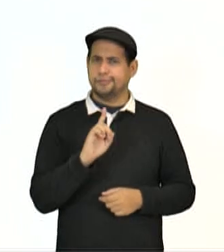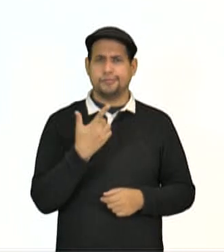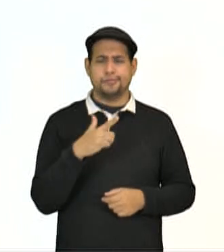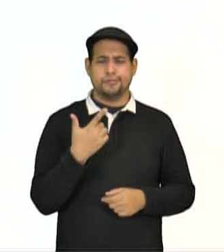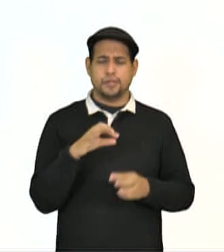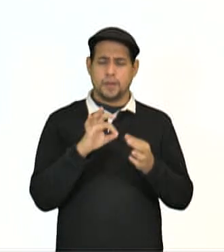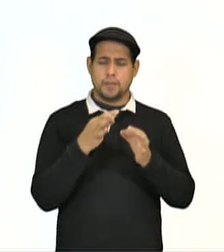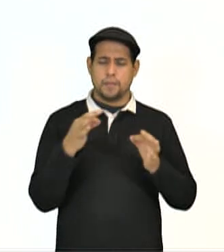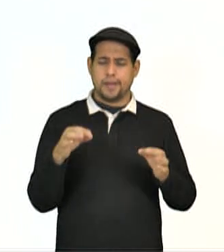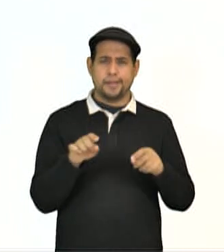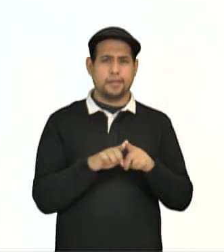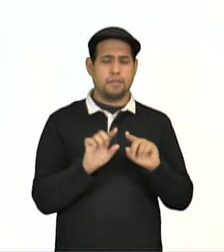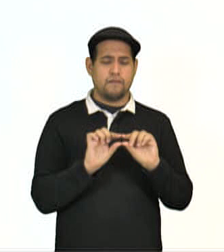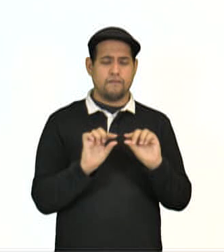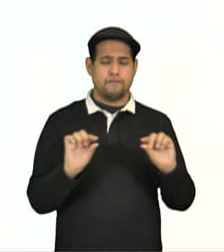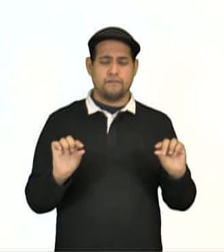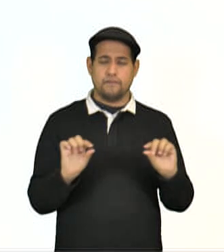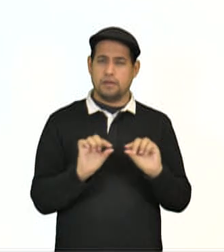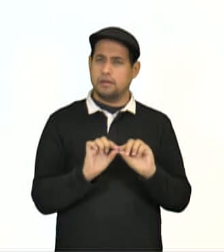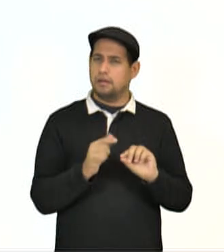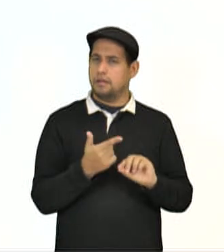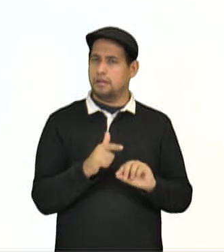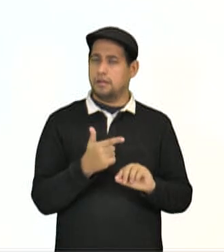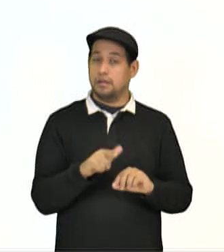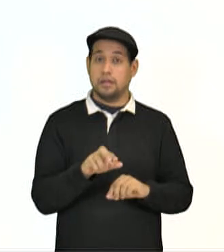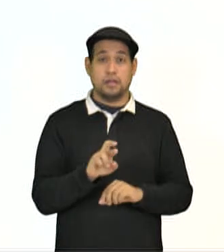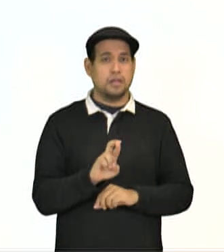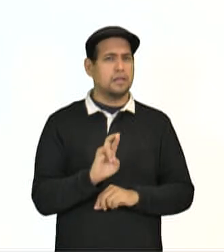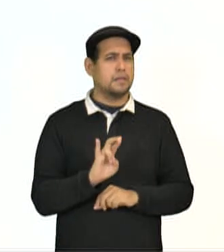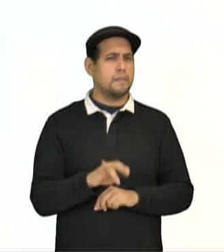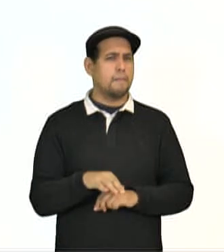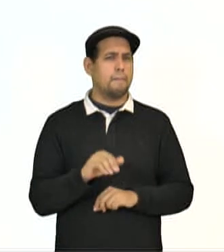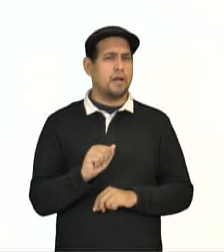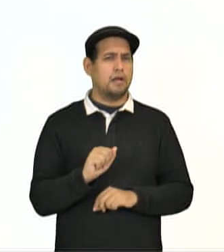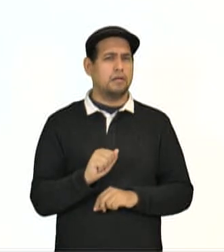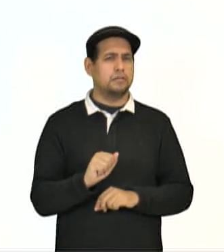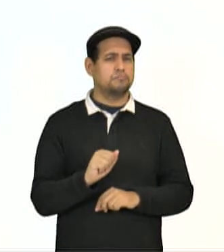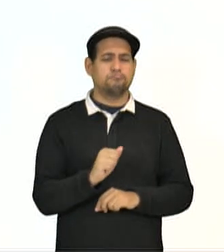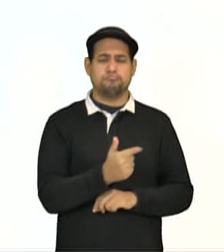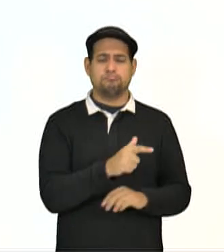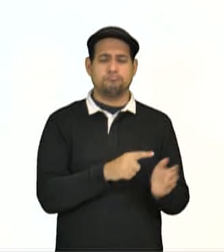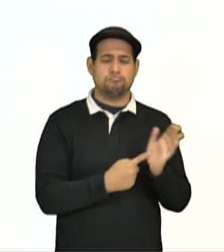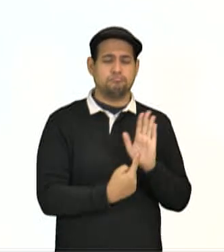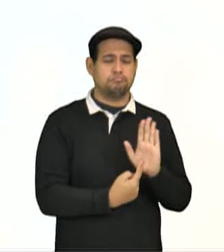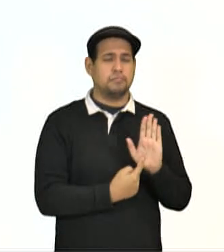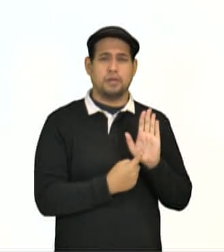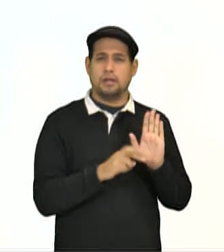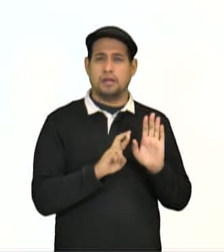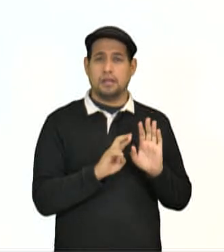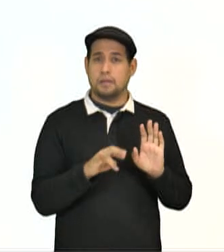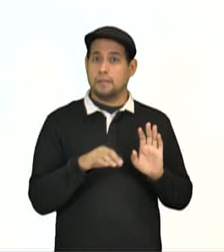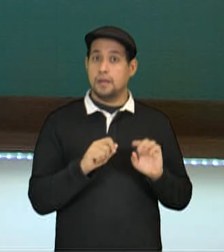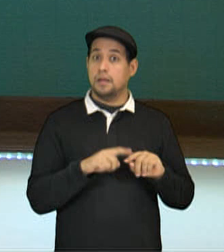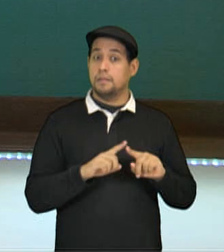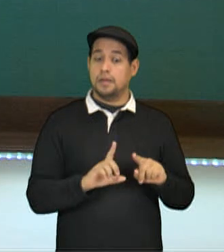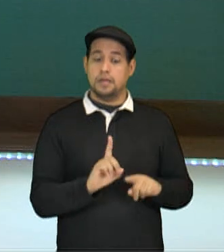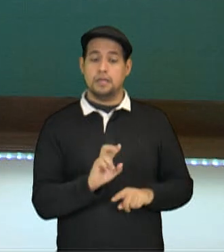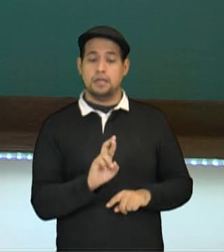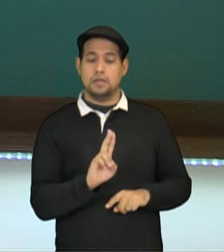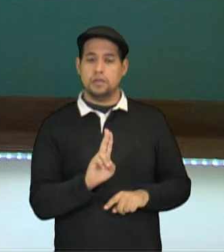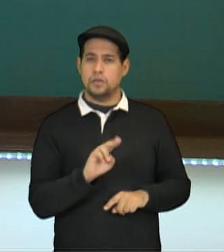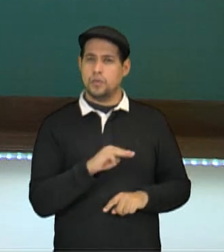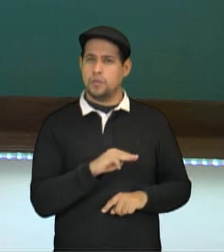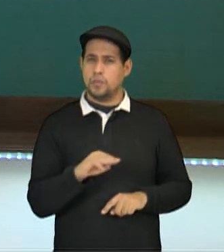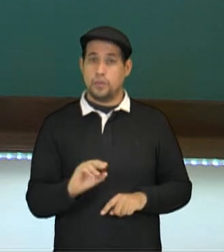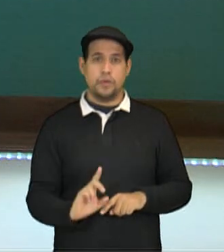métrica e nem versos regulares. Rima, o poema não apresenta rimas regulares. Então Carlos Drummond de Andrade ele